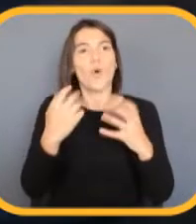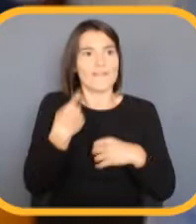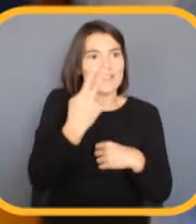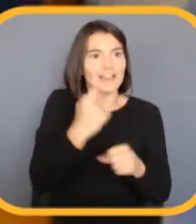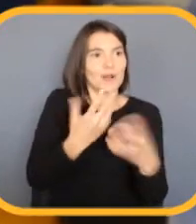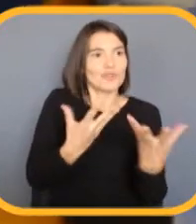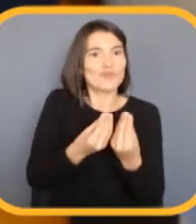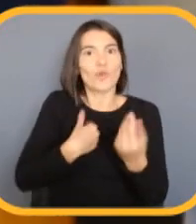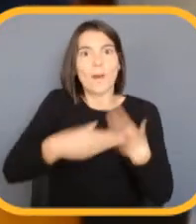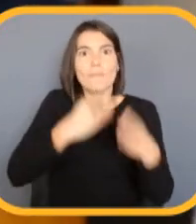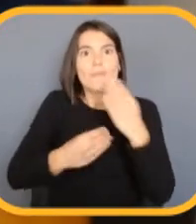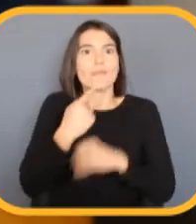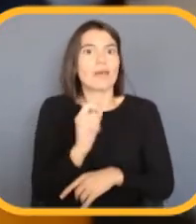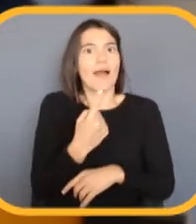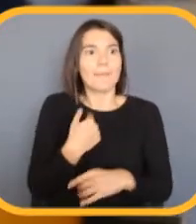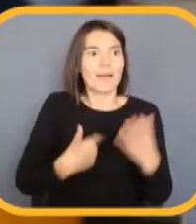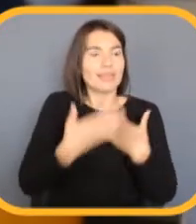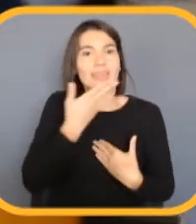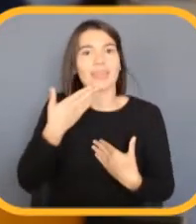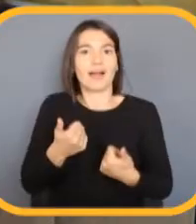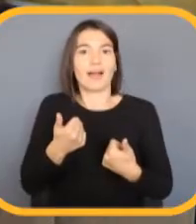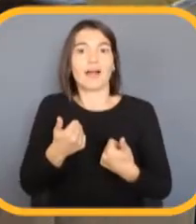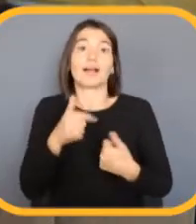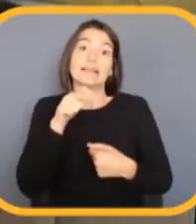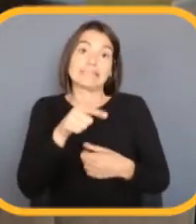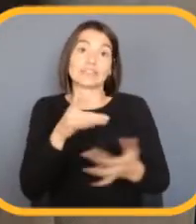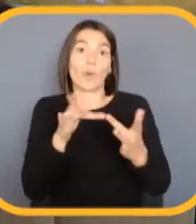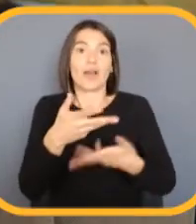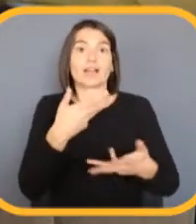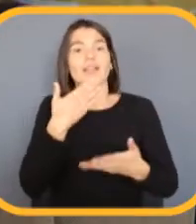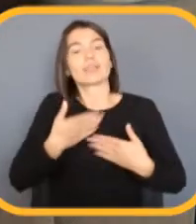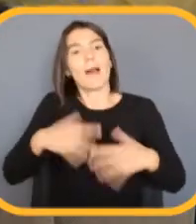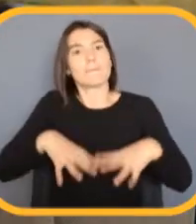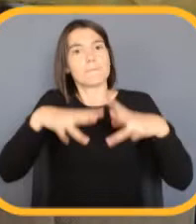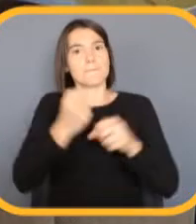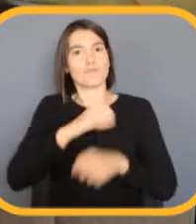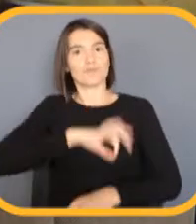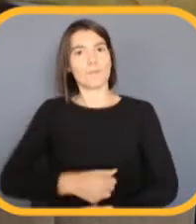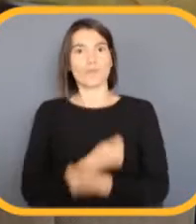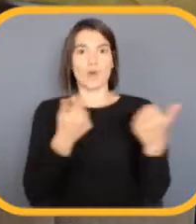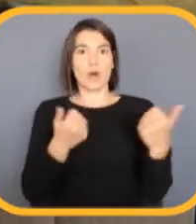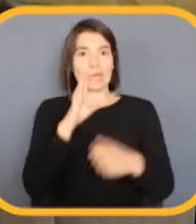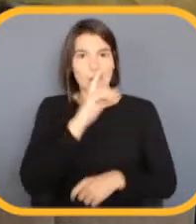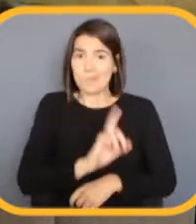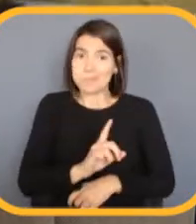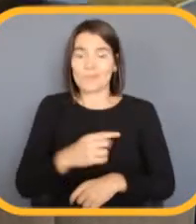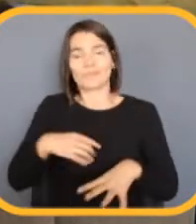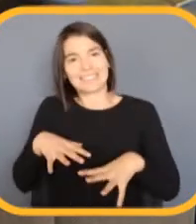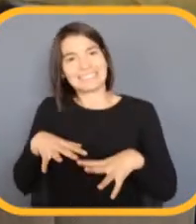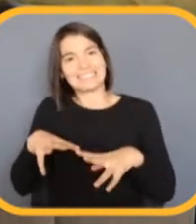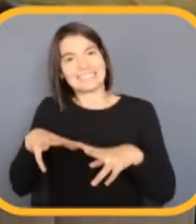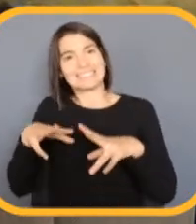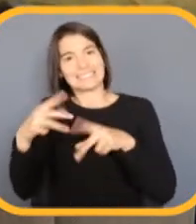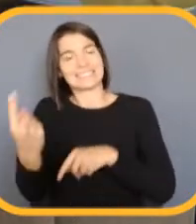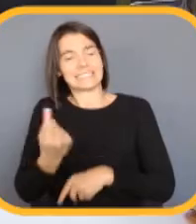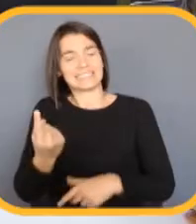sonorizadores. Se estiver lá com eles, a falar com eles e a vê-los trabalhar, esse contacto permanente é que acaba por nos transformar a nós em trabalhadores melhores, em